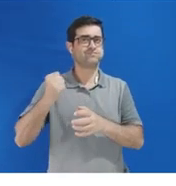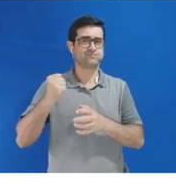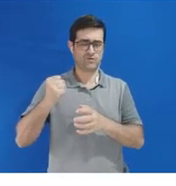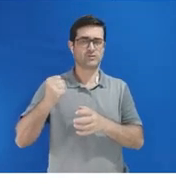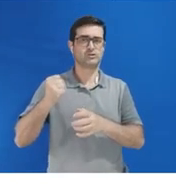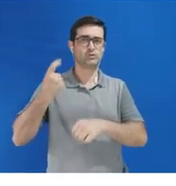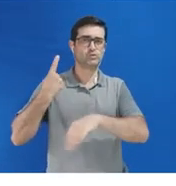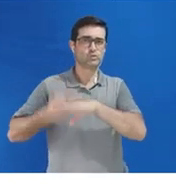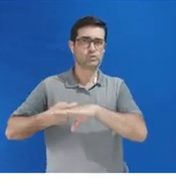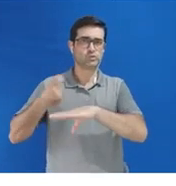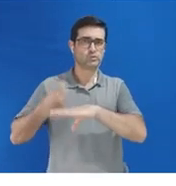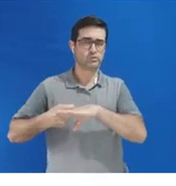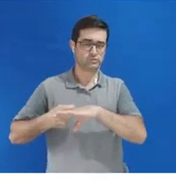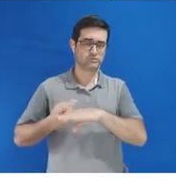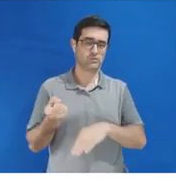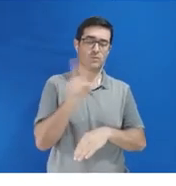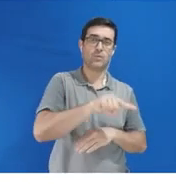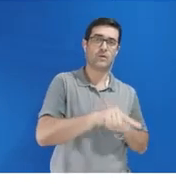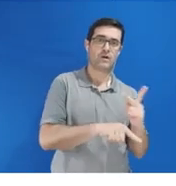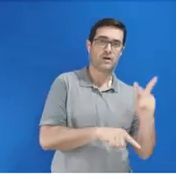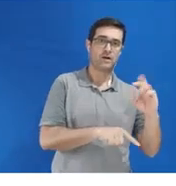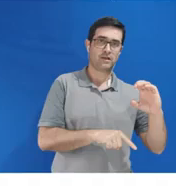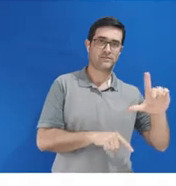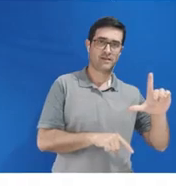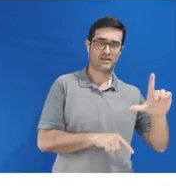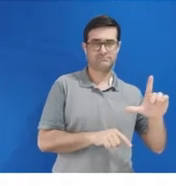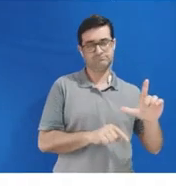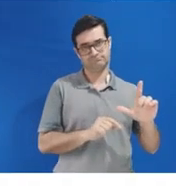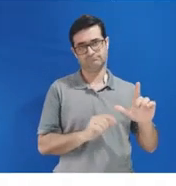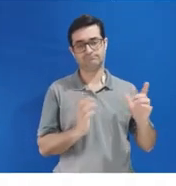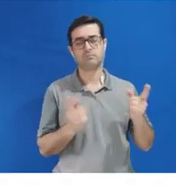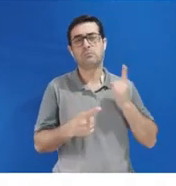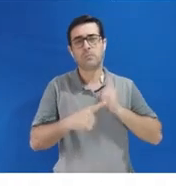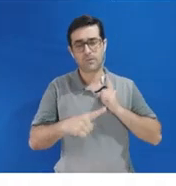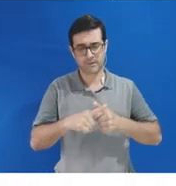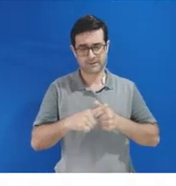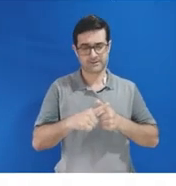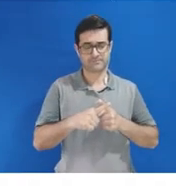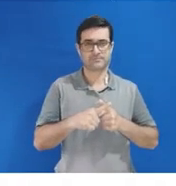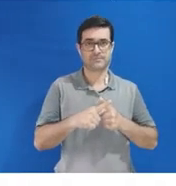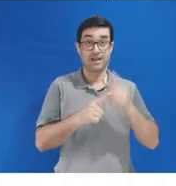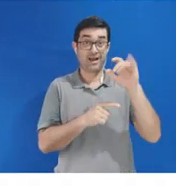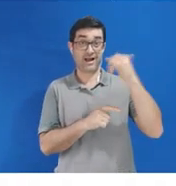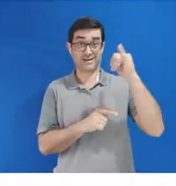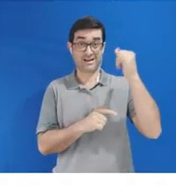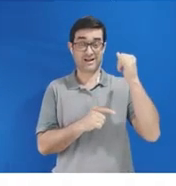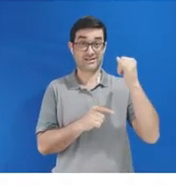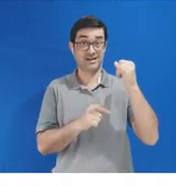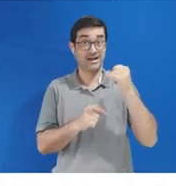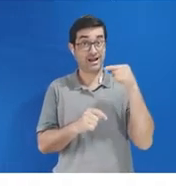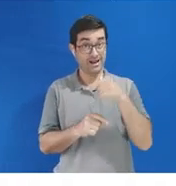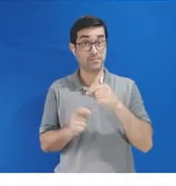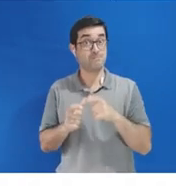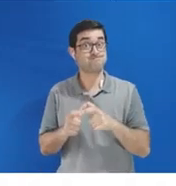mais rígido do que do cloreto de potássio. Por quê? Porque a carga das